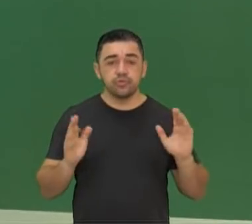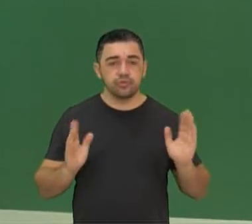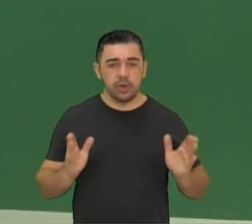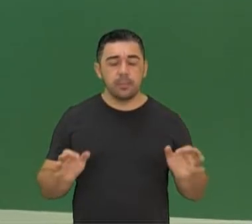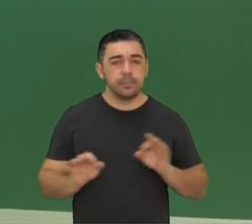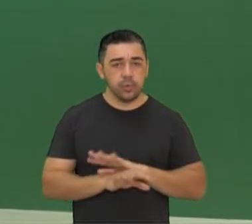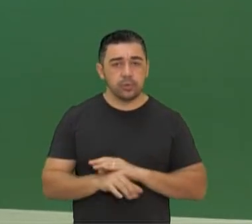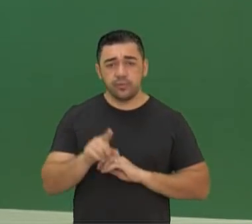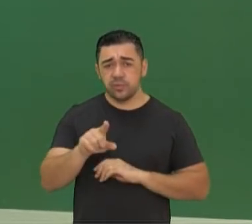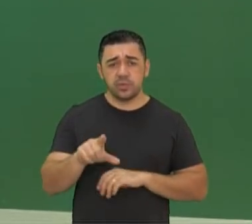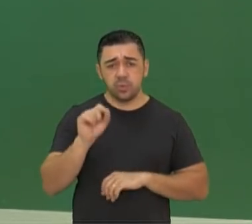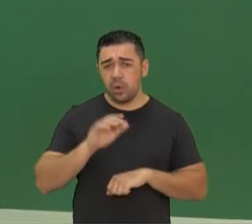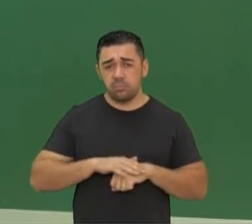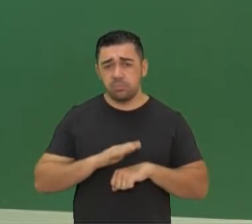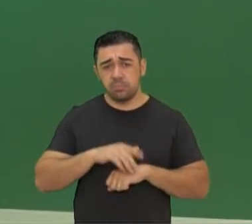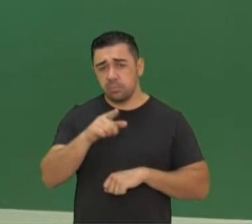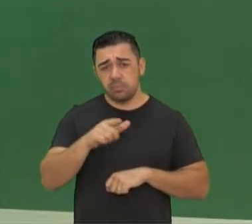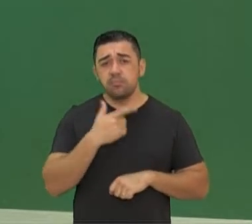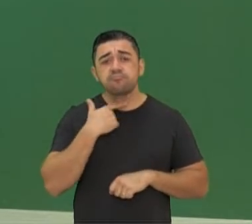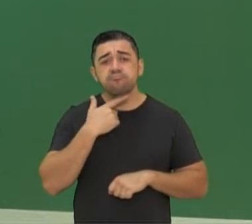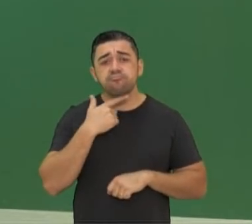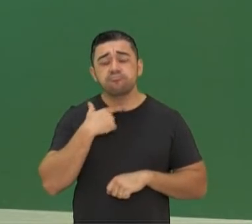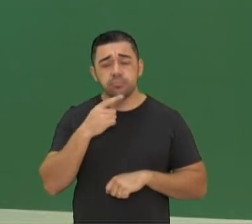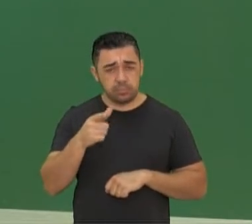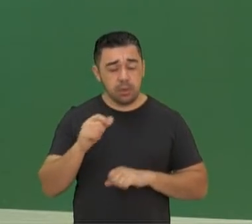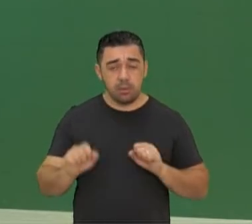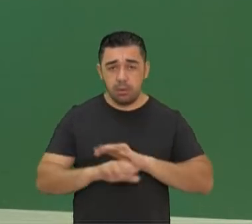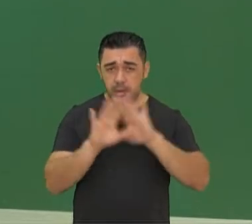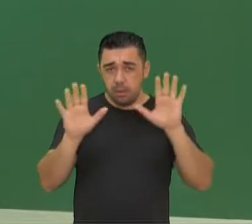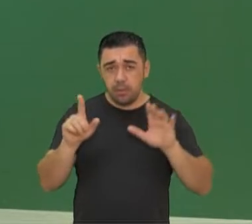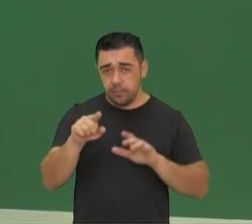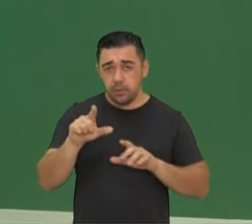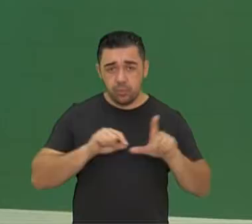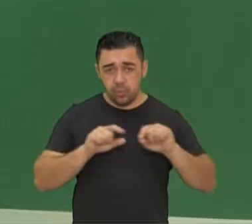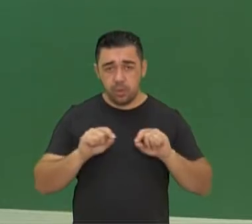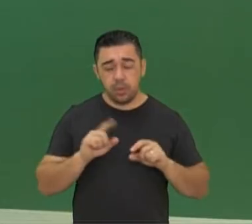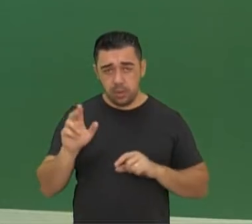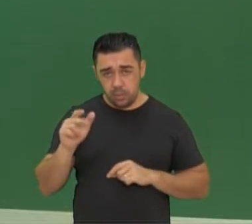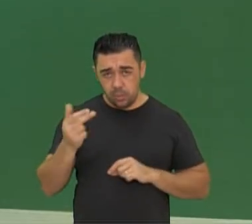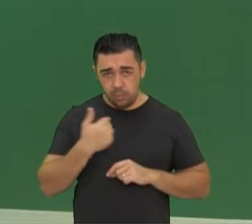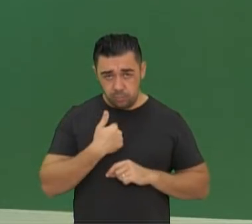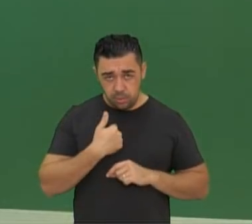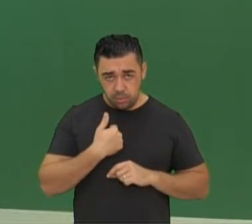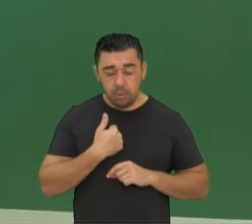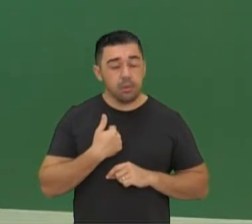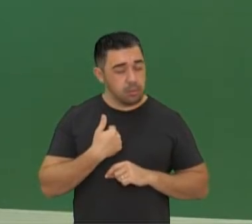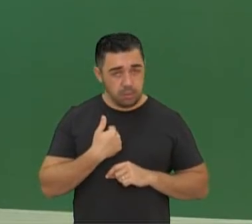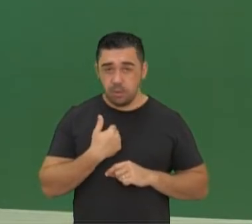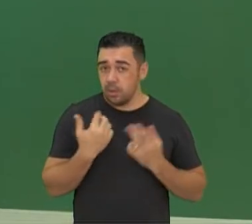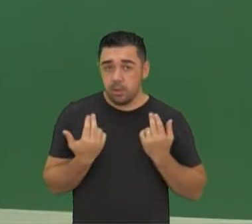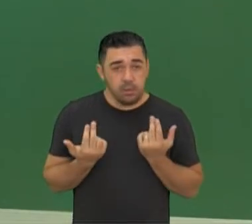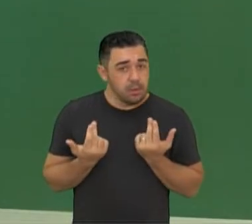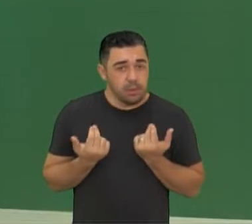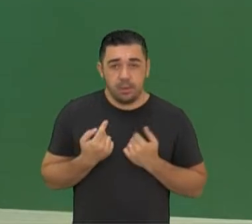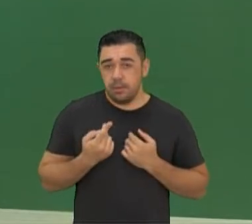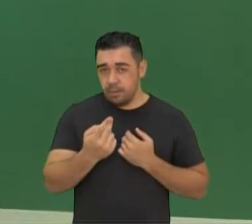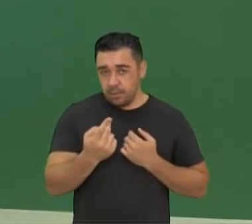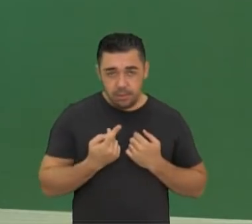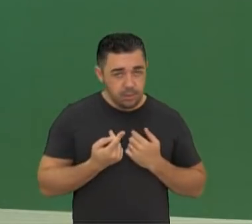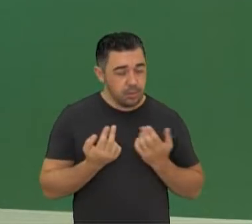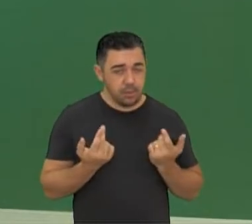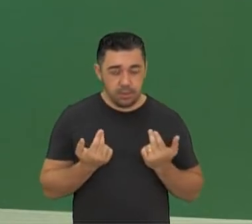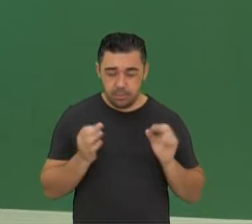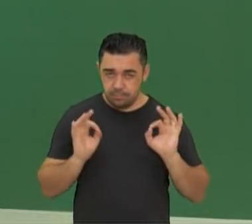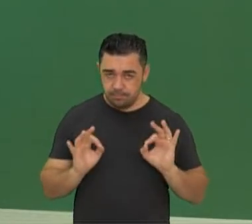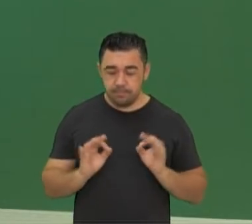Você pode escolher o valor que você quiser. É claro que se os valores que você escolheu forem iguais aos meus, o pedaço do gráfico que você vai ter vai ser